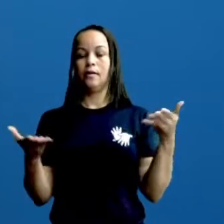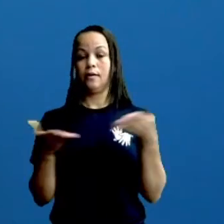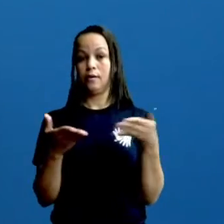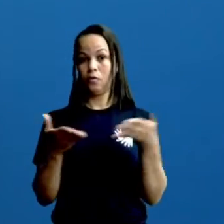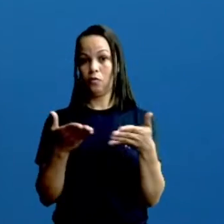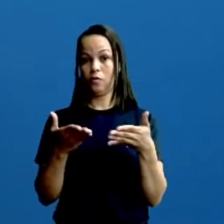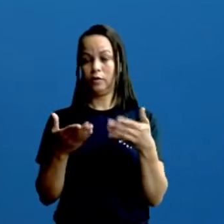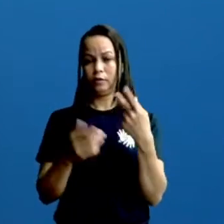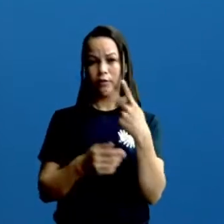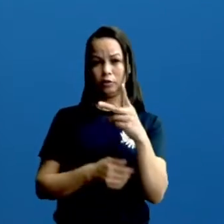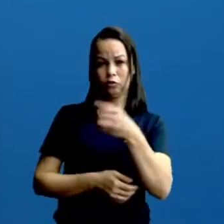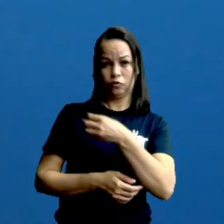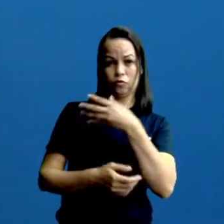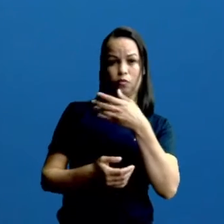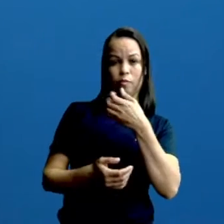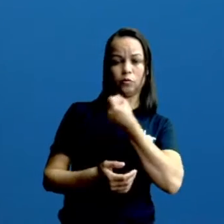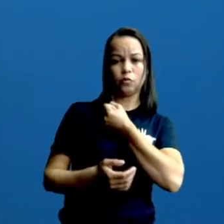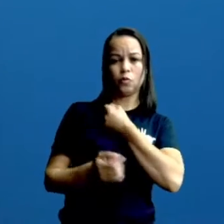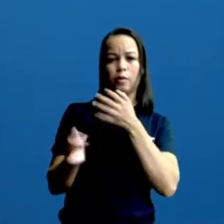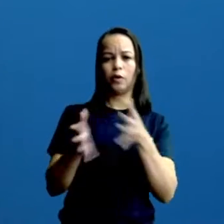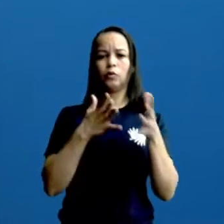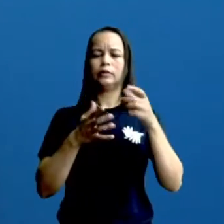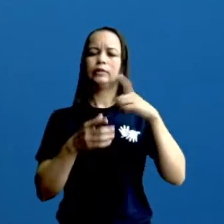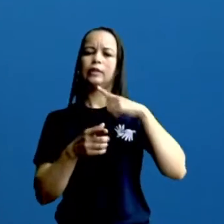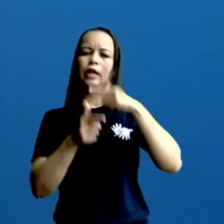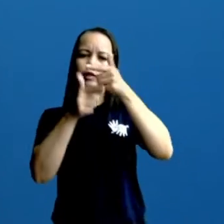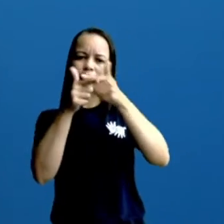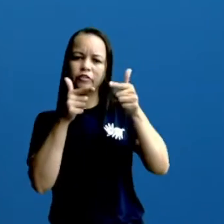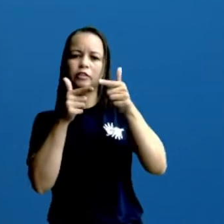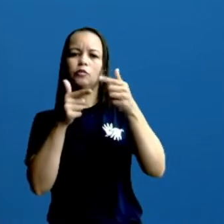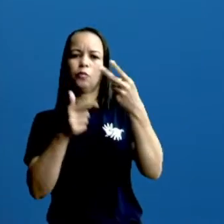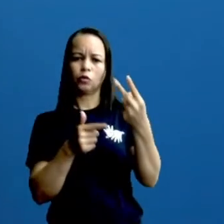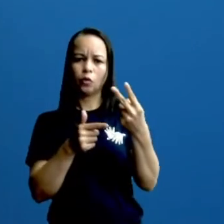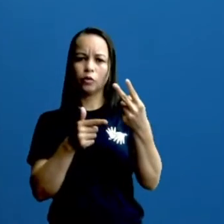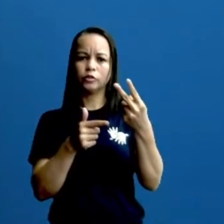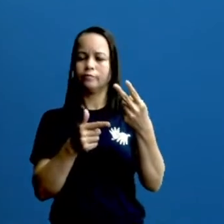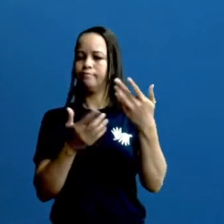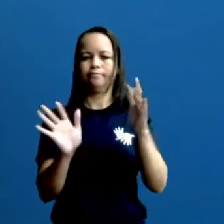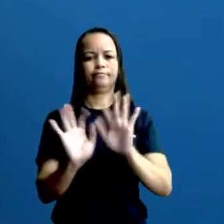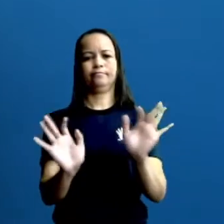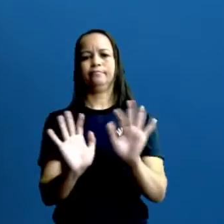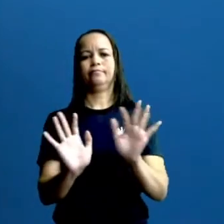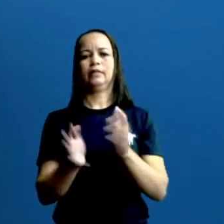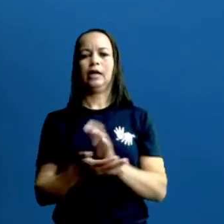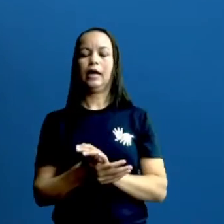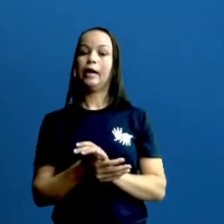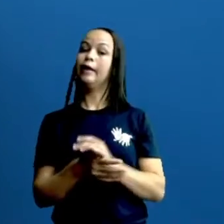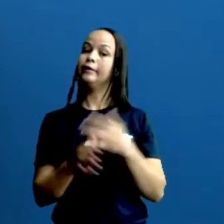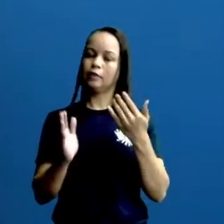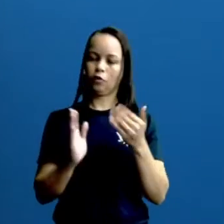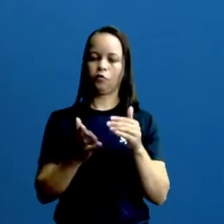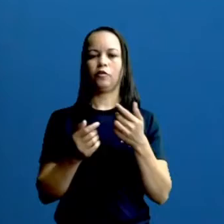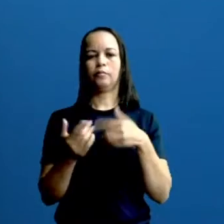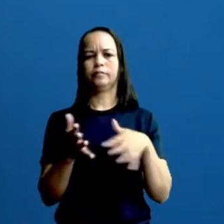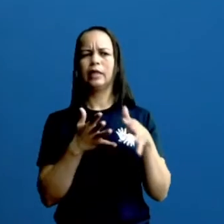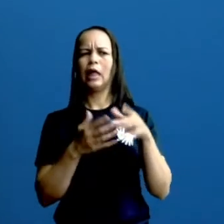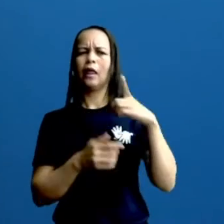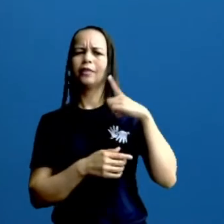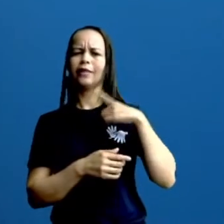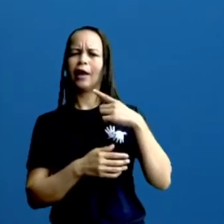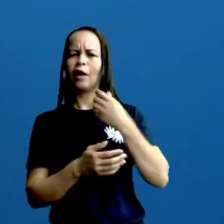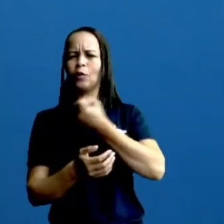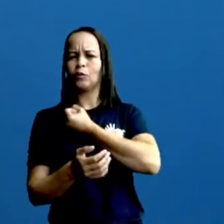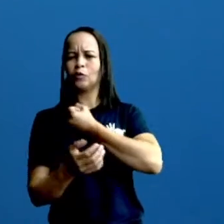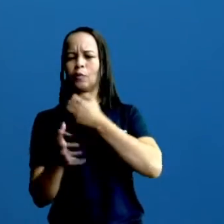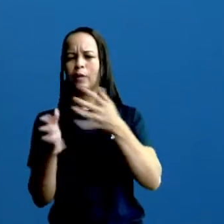Agora, nesses novos números, tem algum número divisível por 2? Não, tem mais não. Então vamos aumentar. Tem agora algum